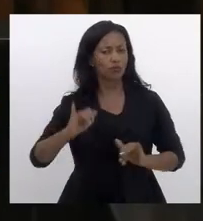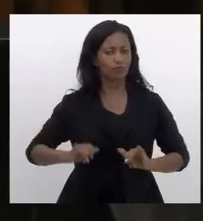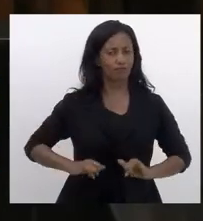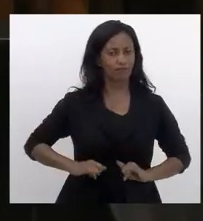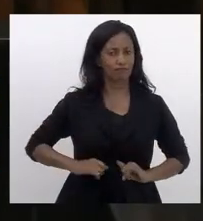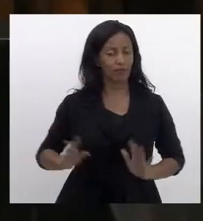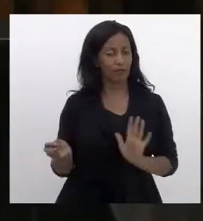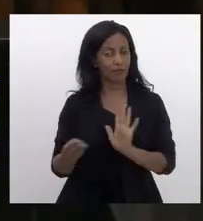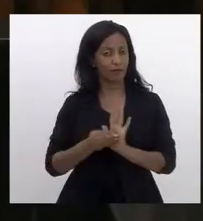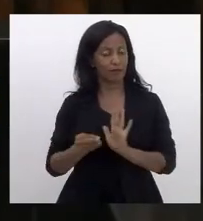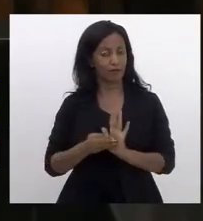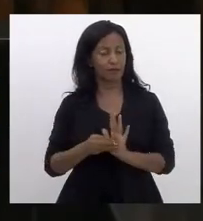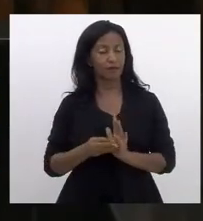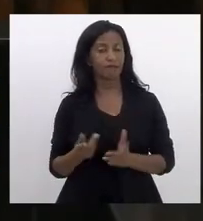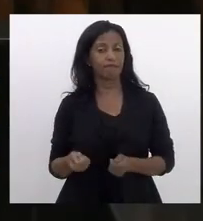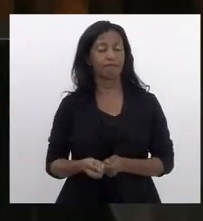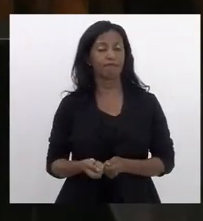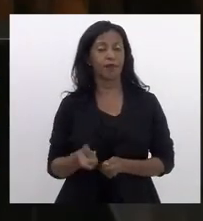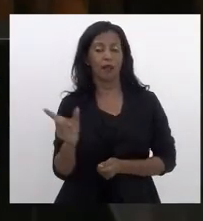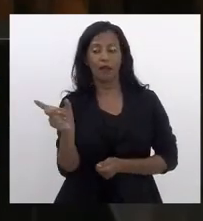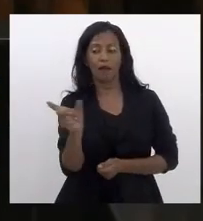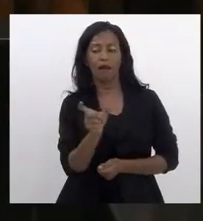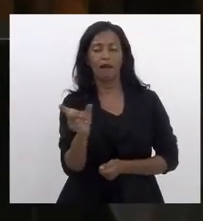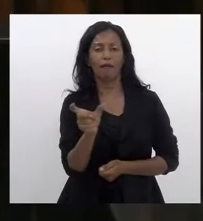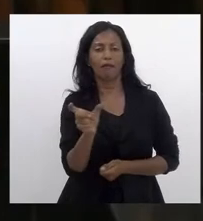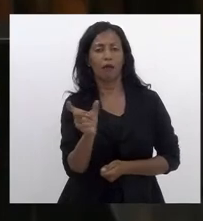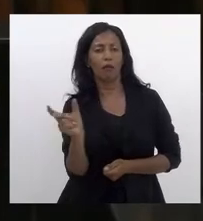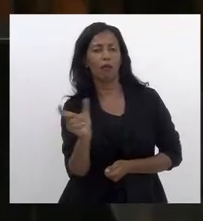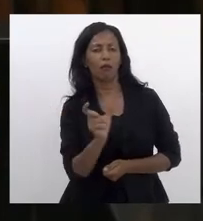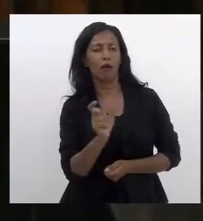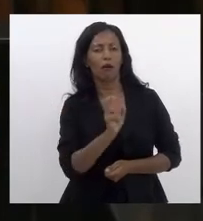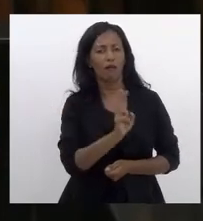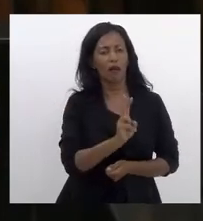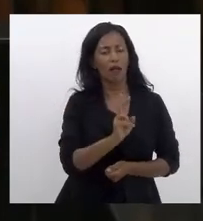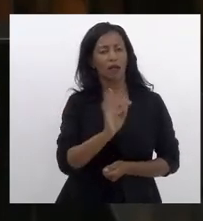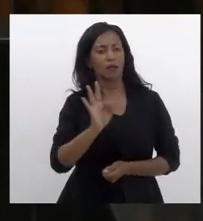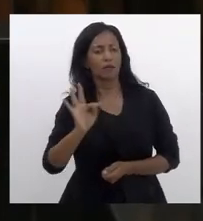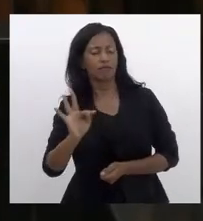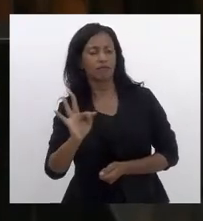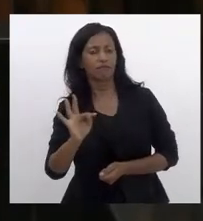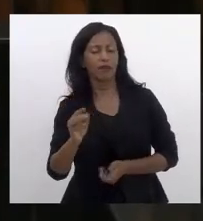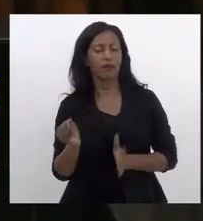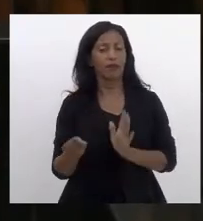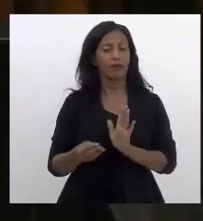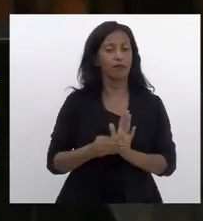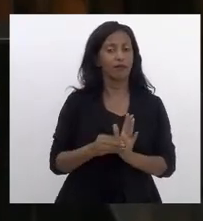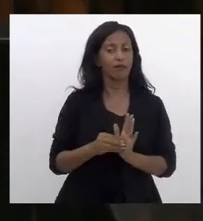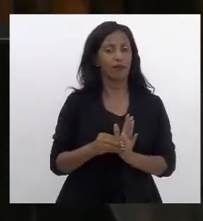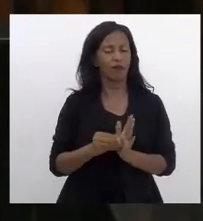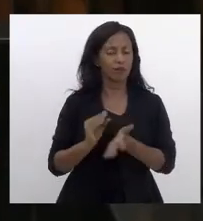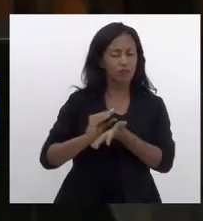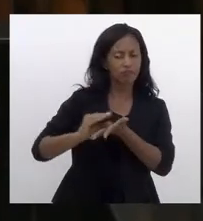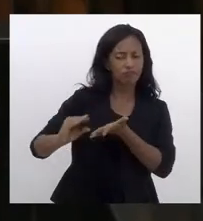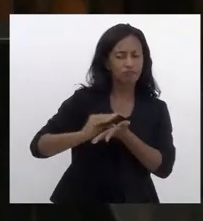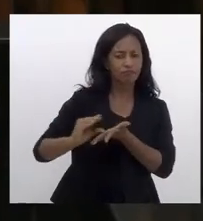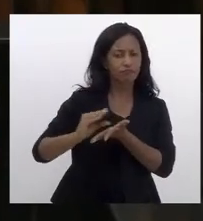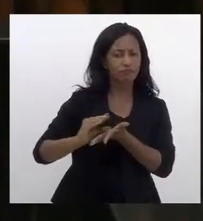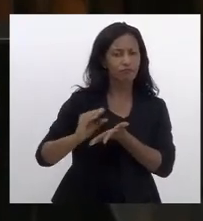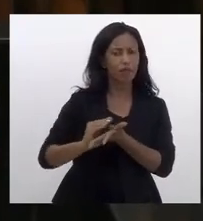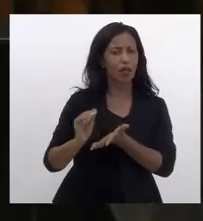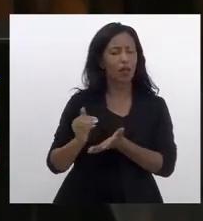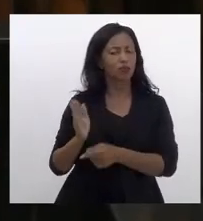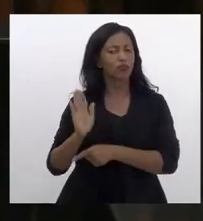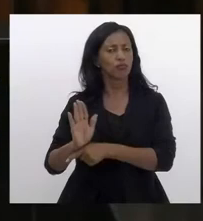É a falta do RioCard, do Vale Transporte, é a falta do subsídio à passagem para que